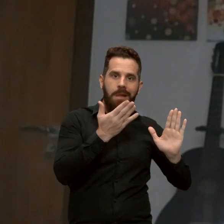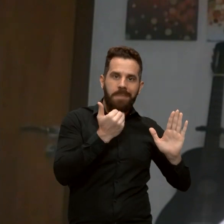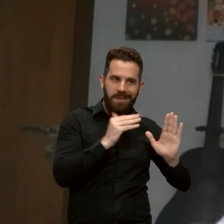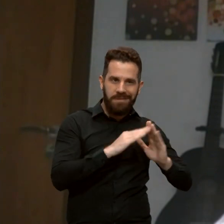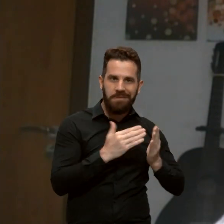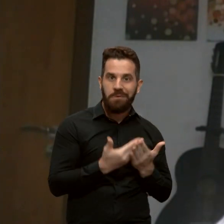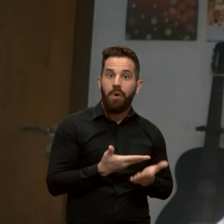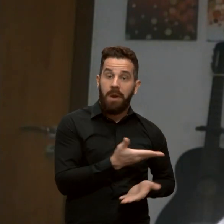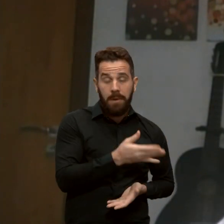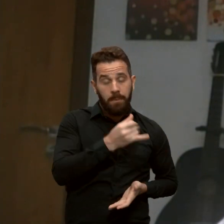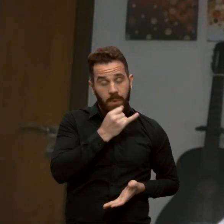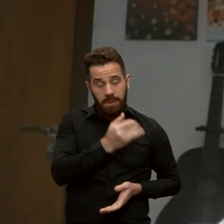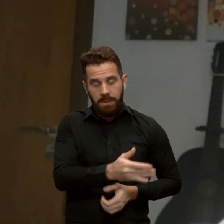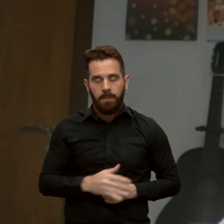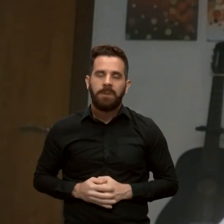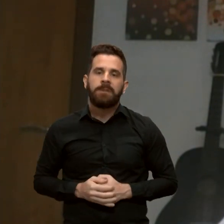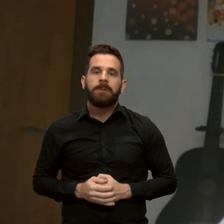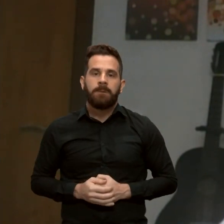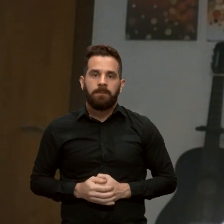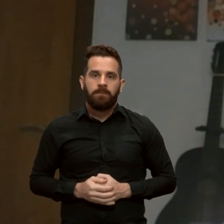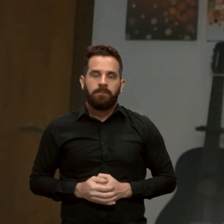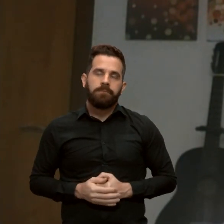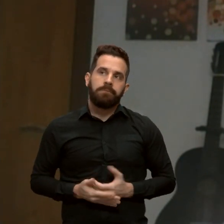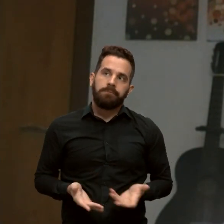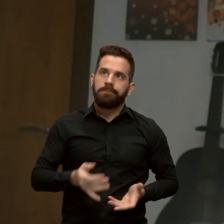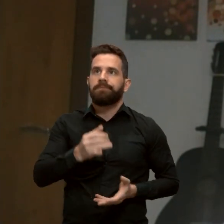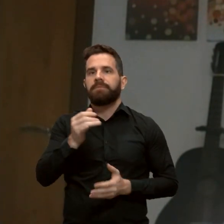Desde como organizar